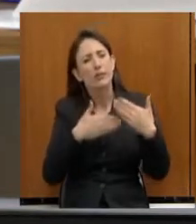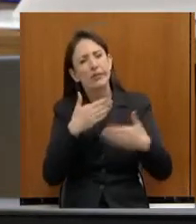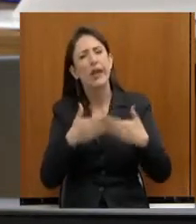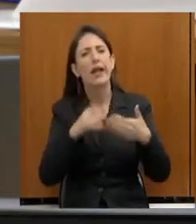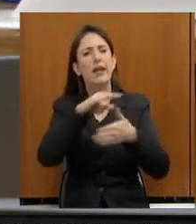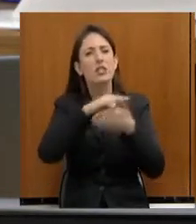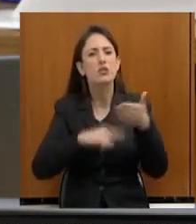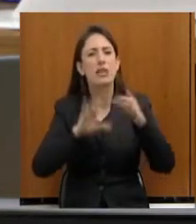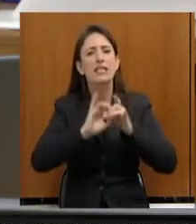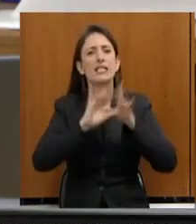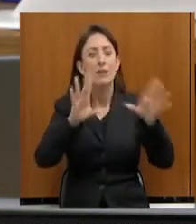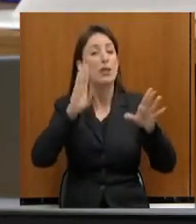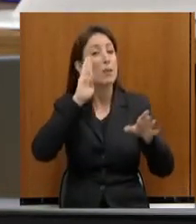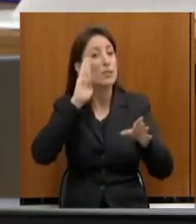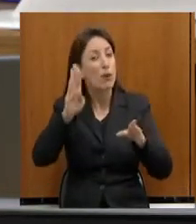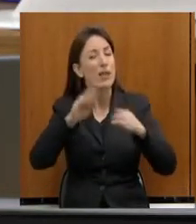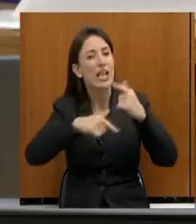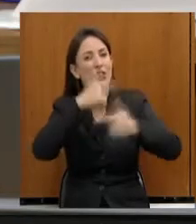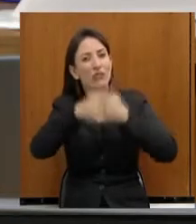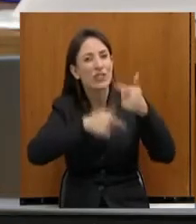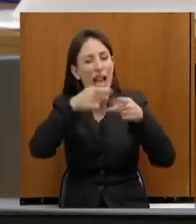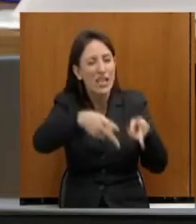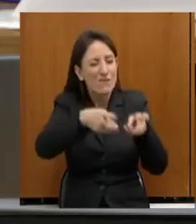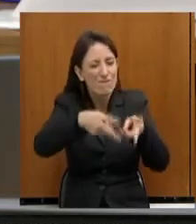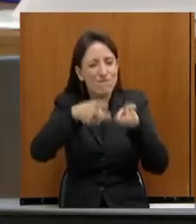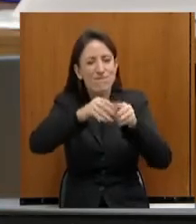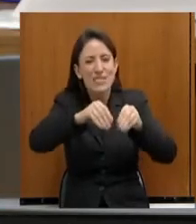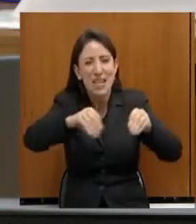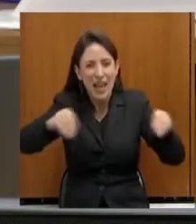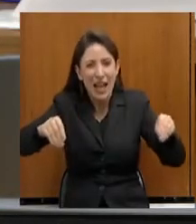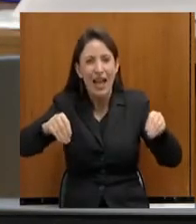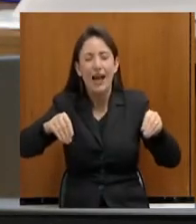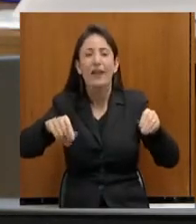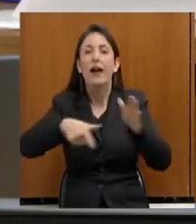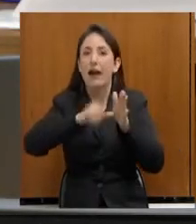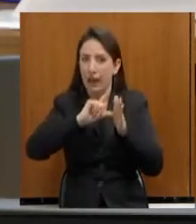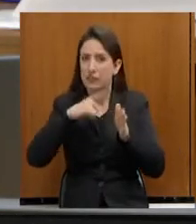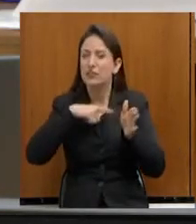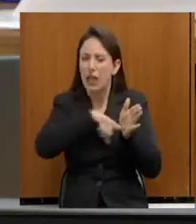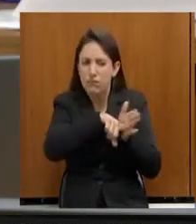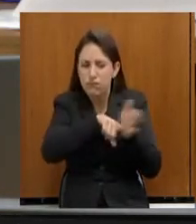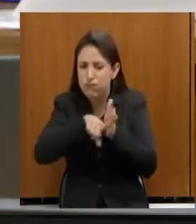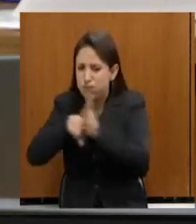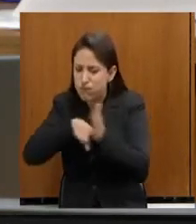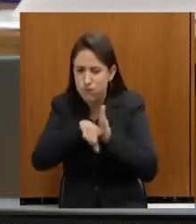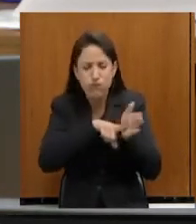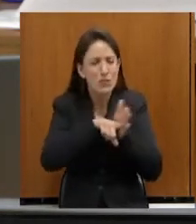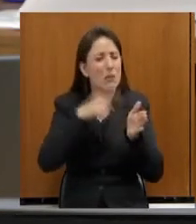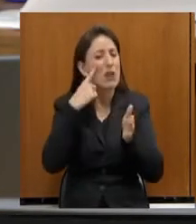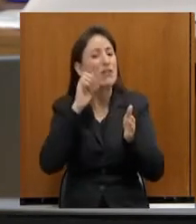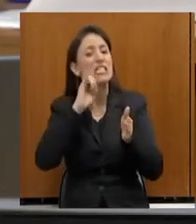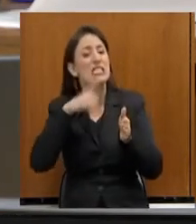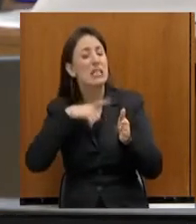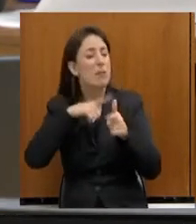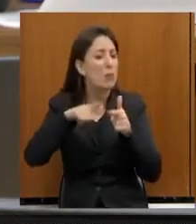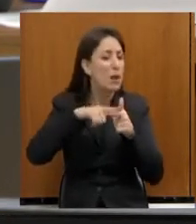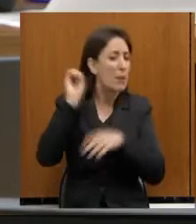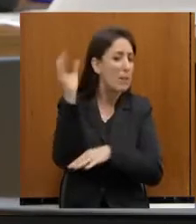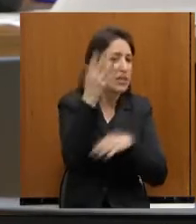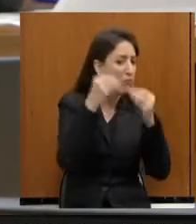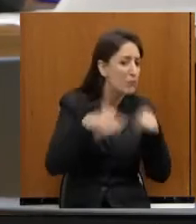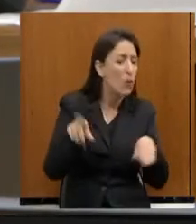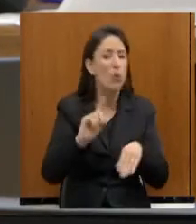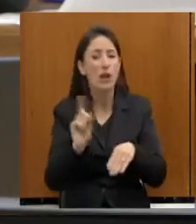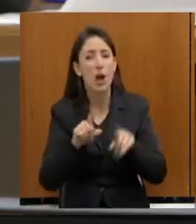especialmente atividades funerários que tem estudo de impacto ambiental eles eram a necessidade de audiência pública para diálogo com toda a